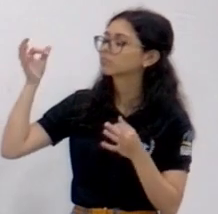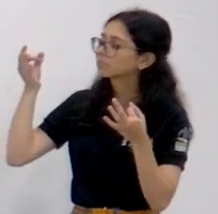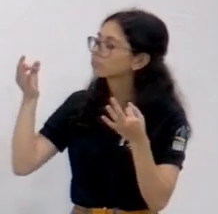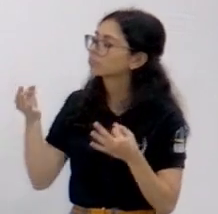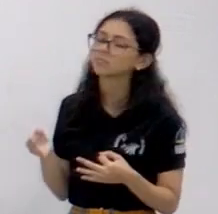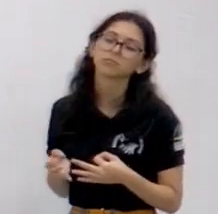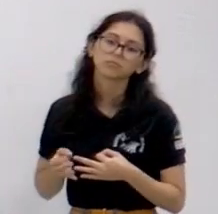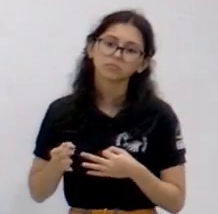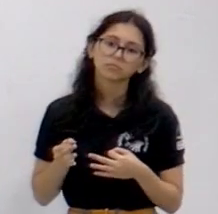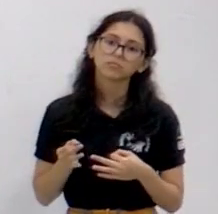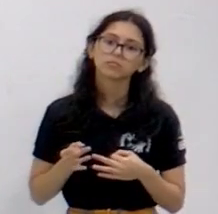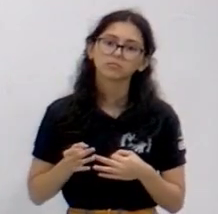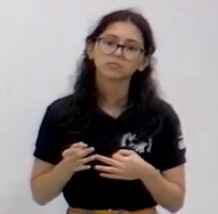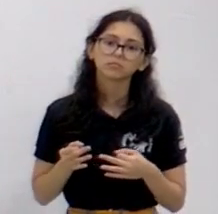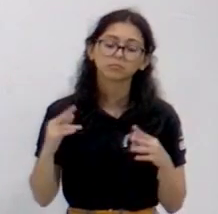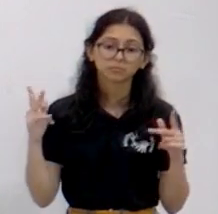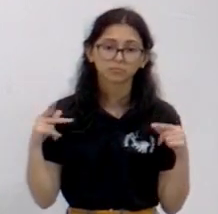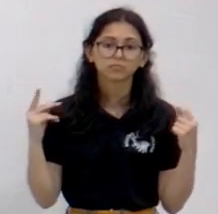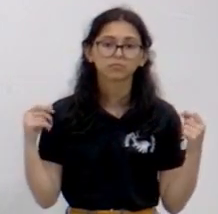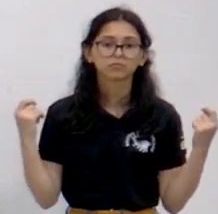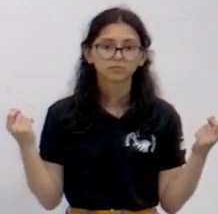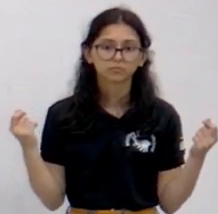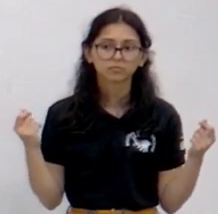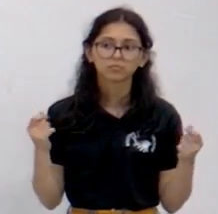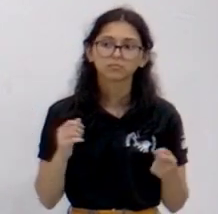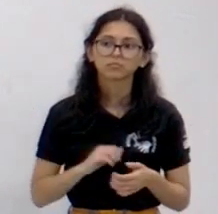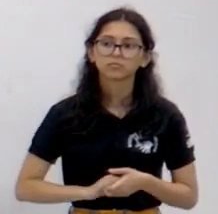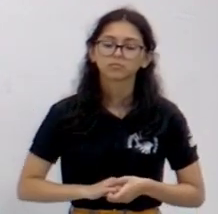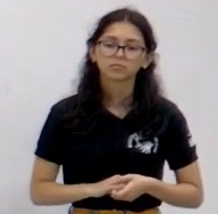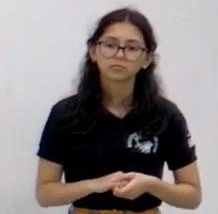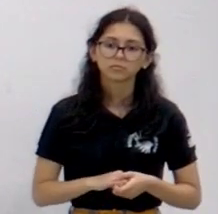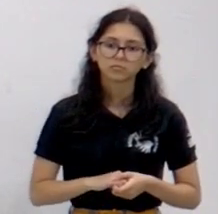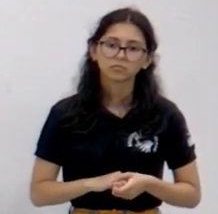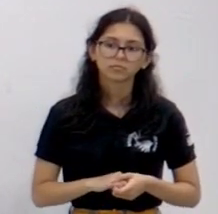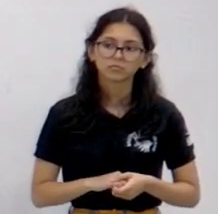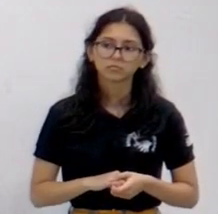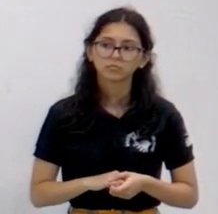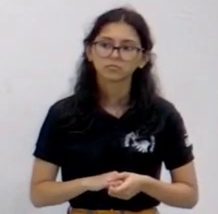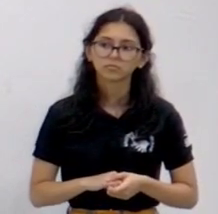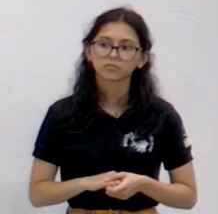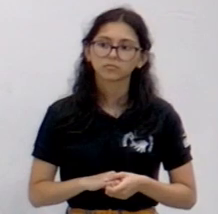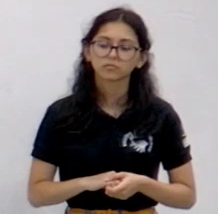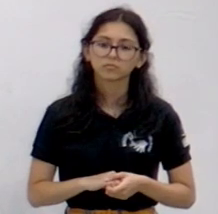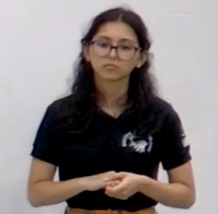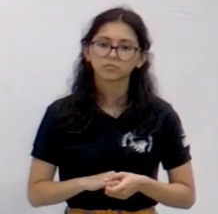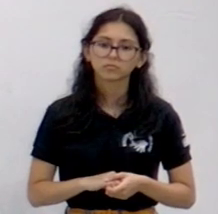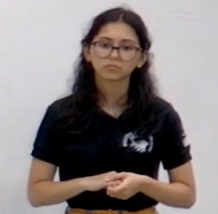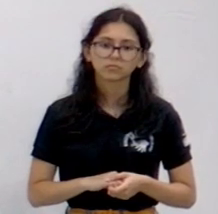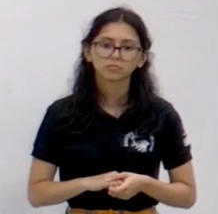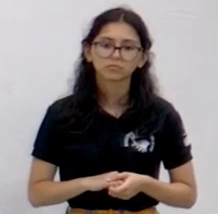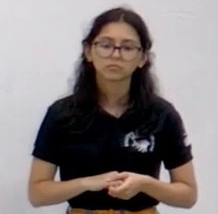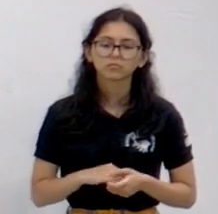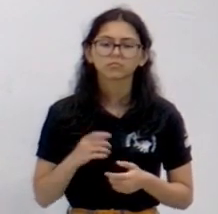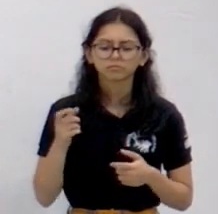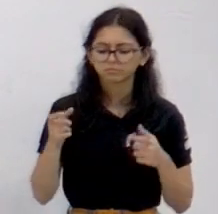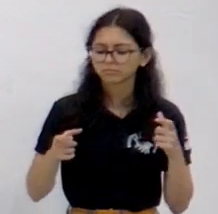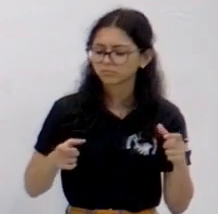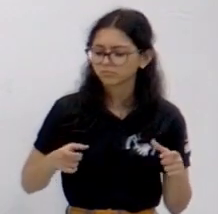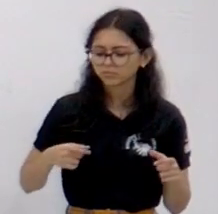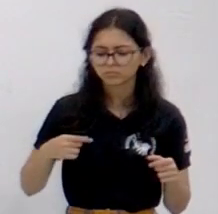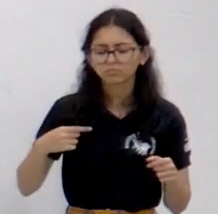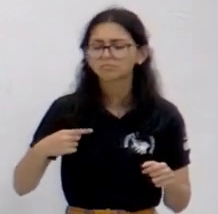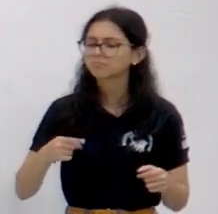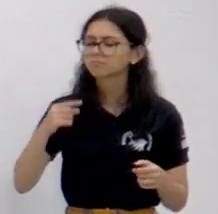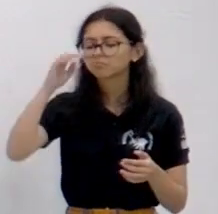de Josafá, o povo não teve nem que lutar. O povo não precisou nem lutar, nem pegar em armas. E é assim que